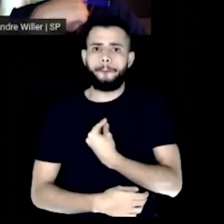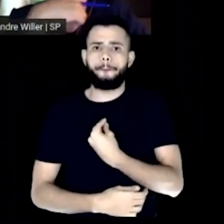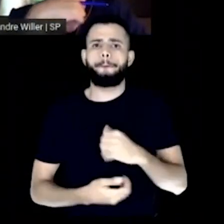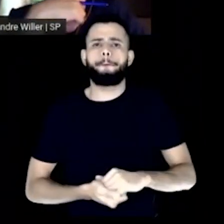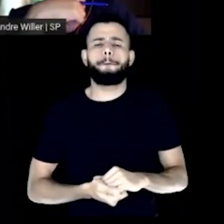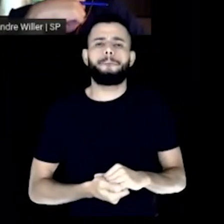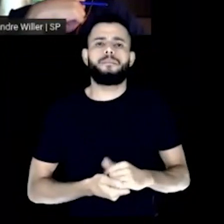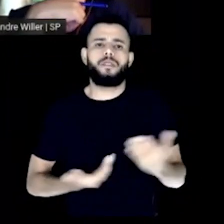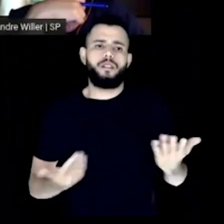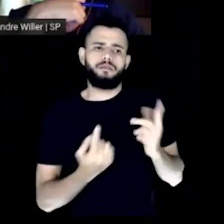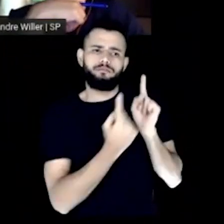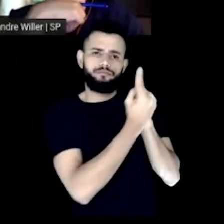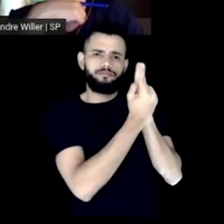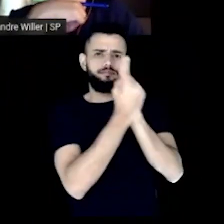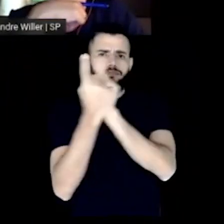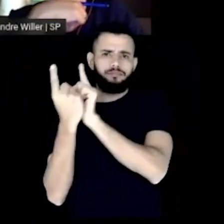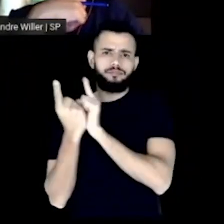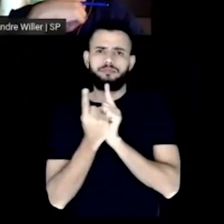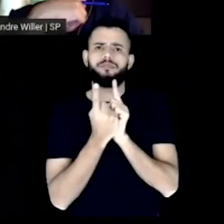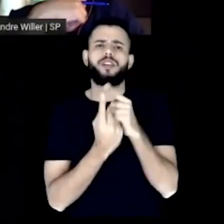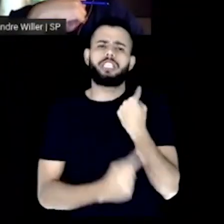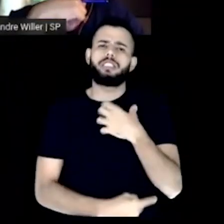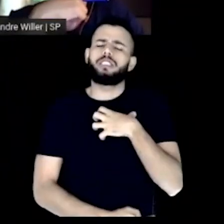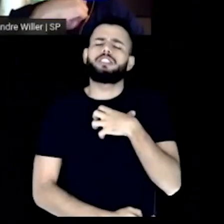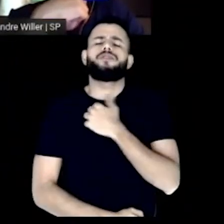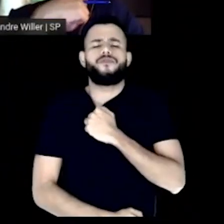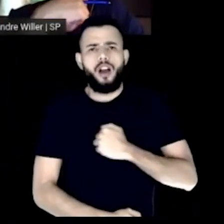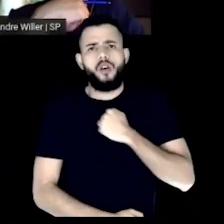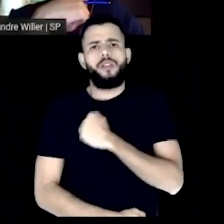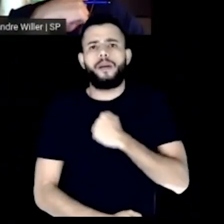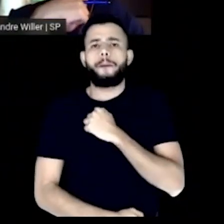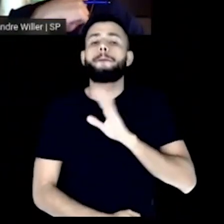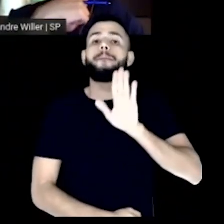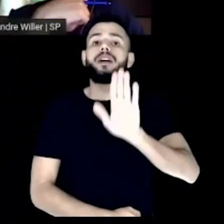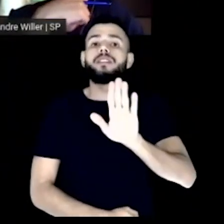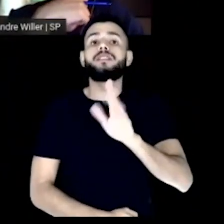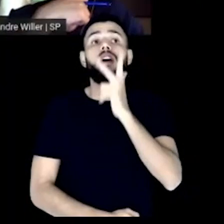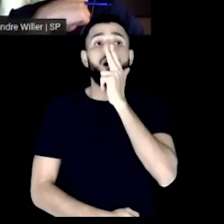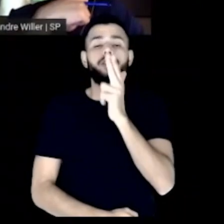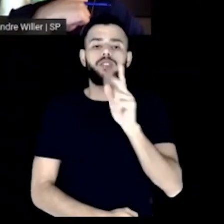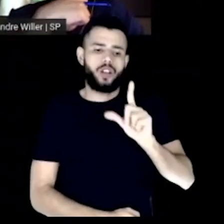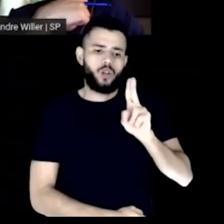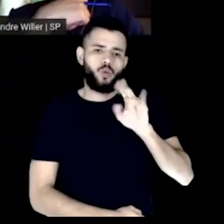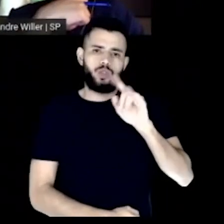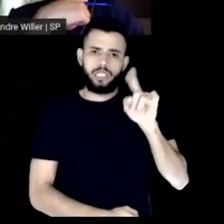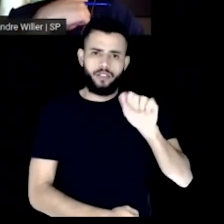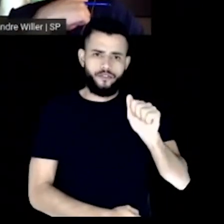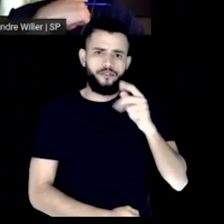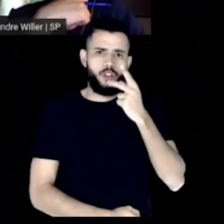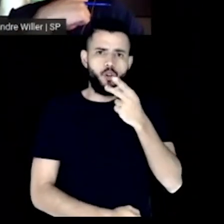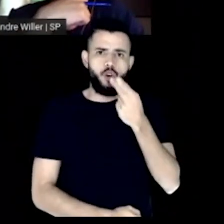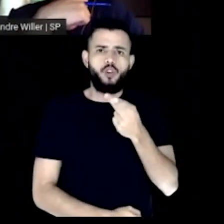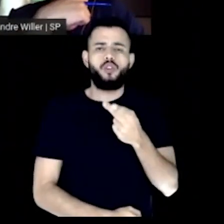diante de uma plateia, poder esse corpo a corpo, que tem sentido muita falta, mas acho que exatamente como